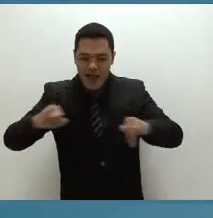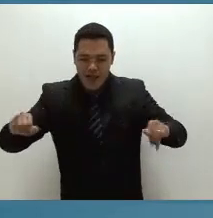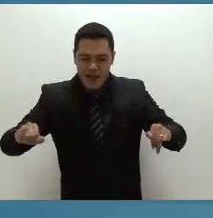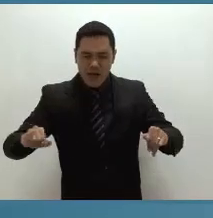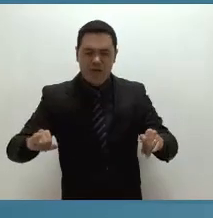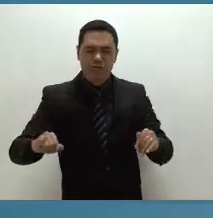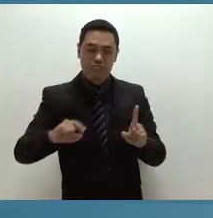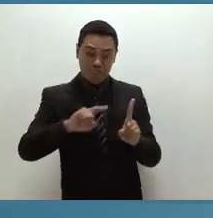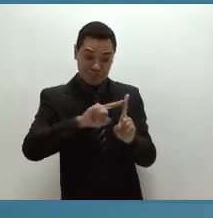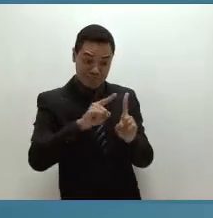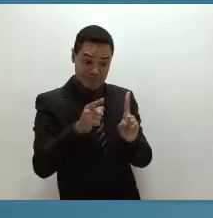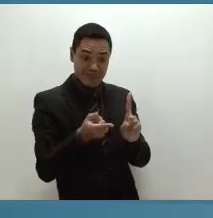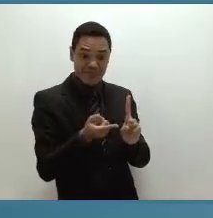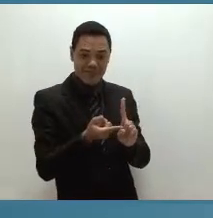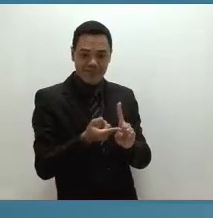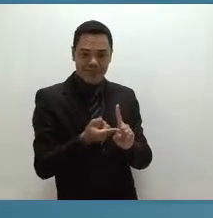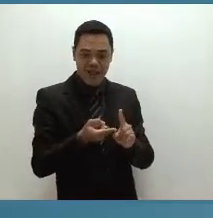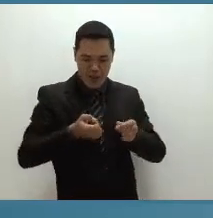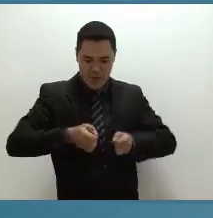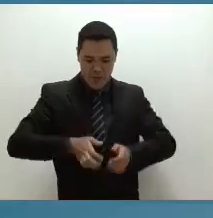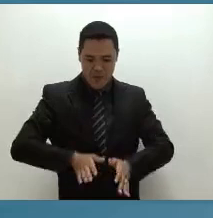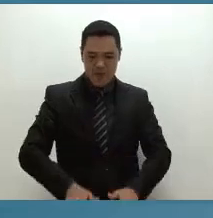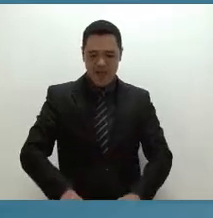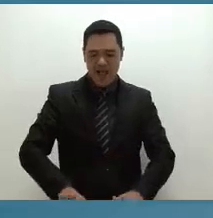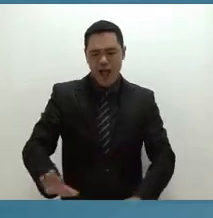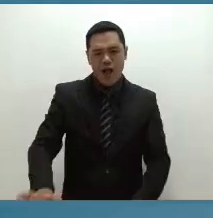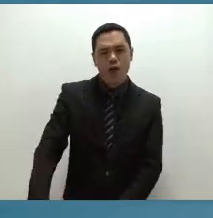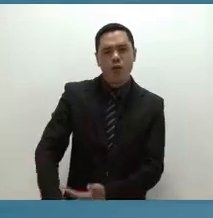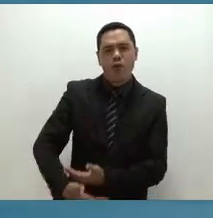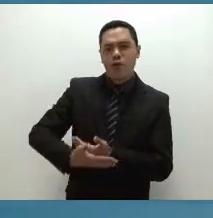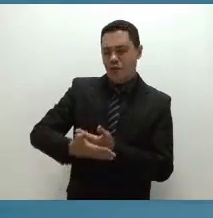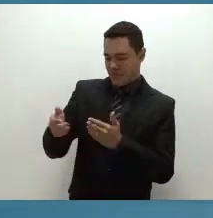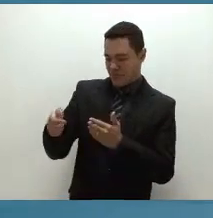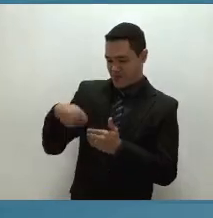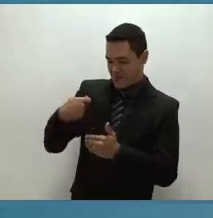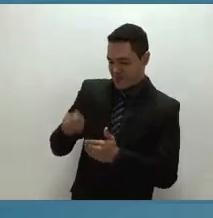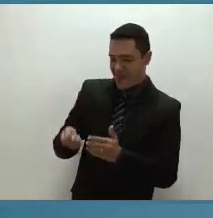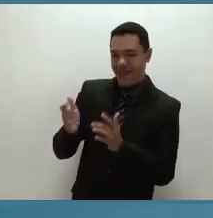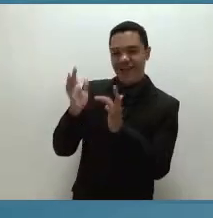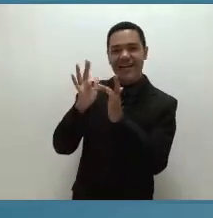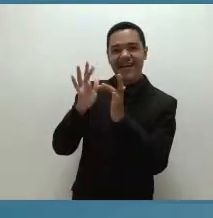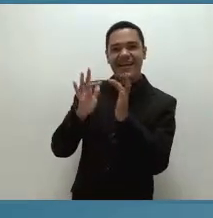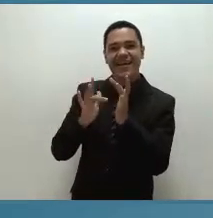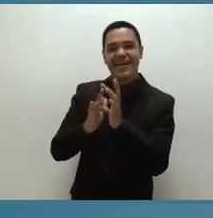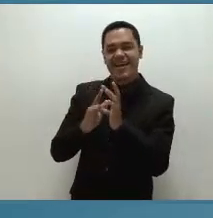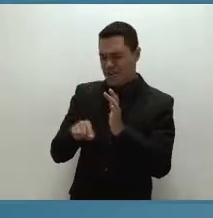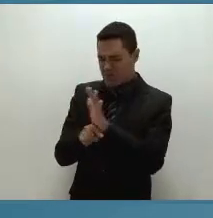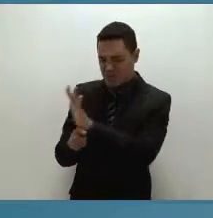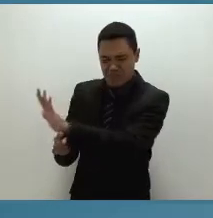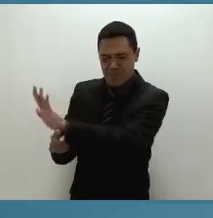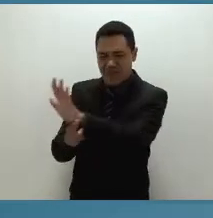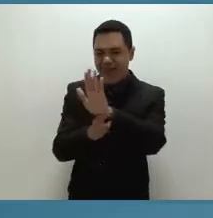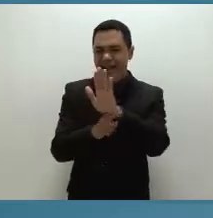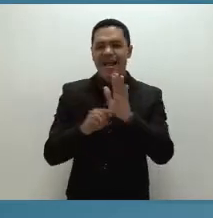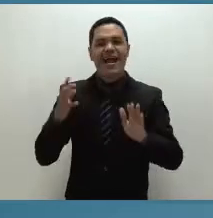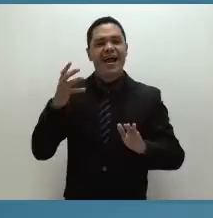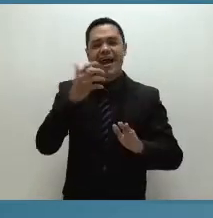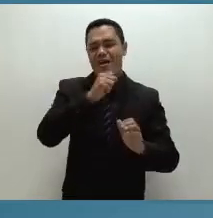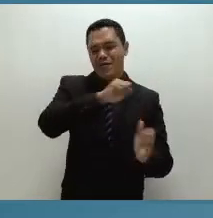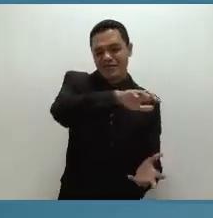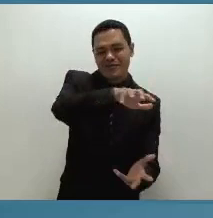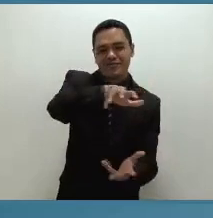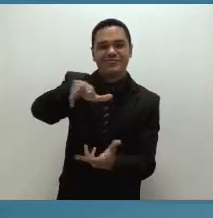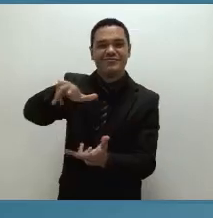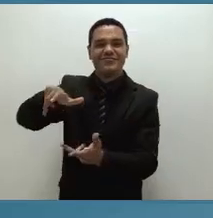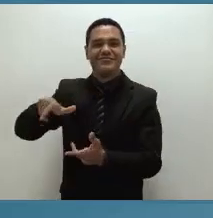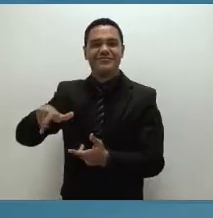virgem, em uma ação divina, dar a luz a Jesus, cuidador do Salvador do mundo, durante a infância, ao